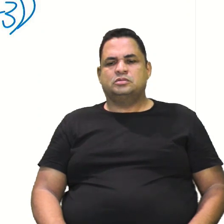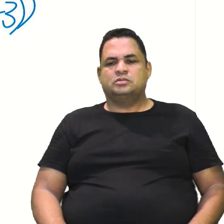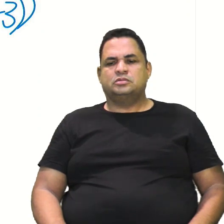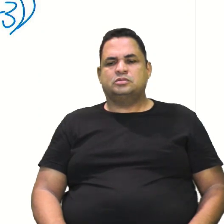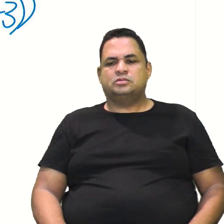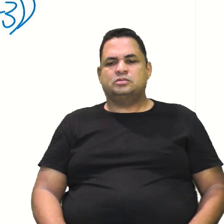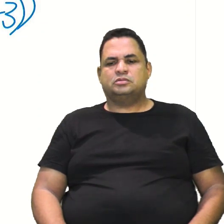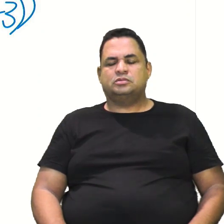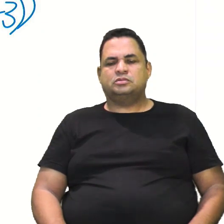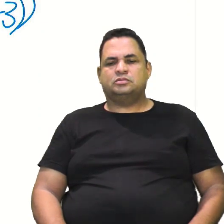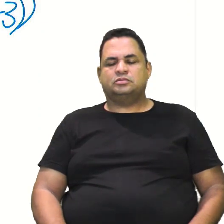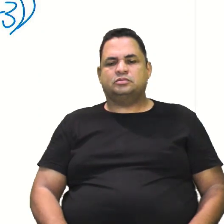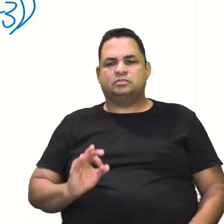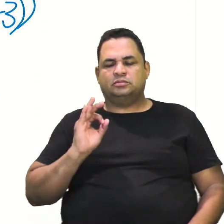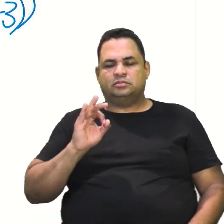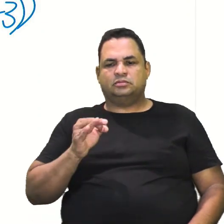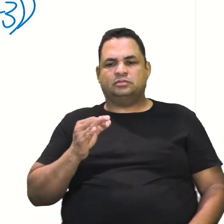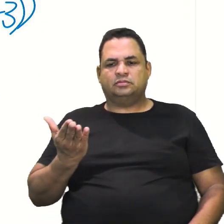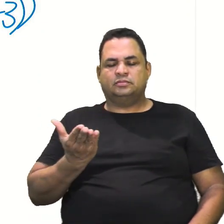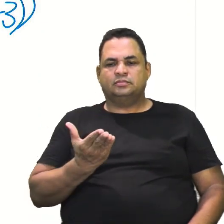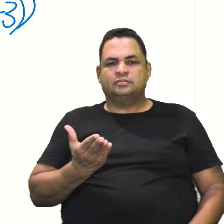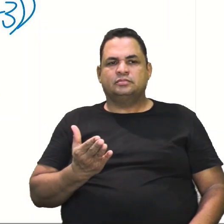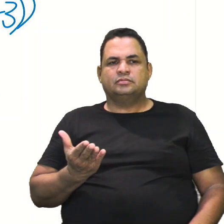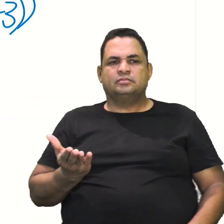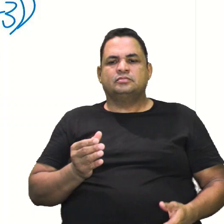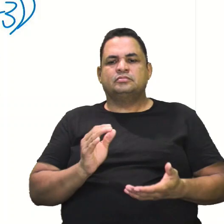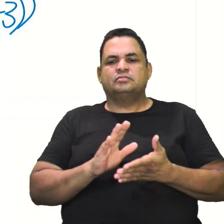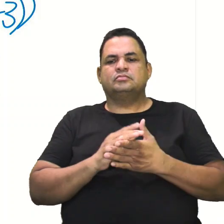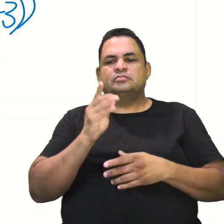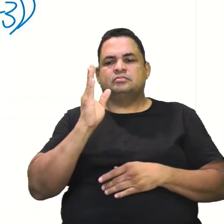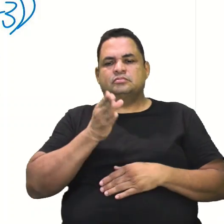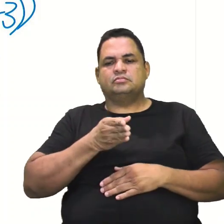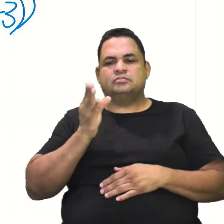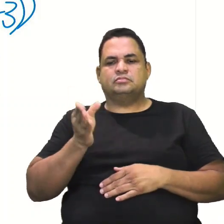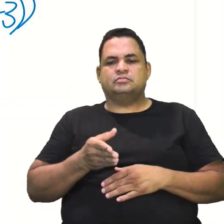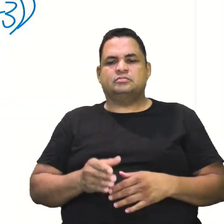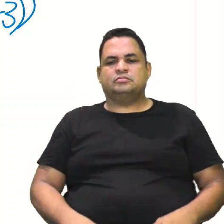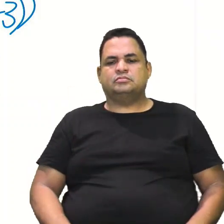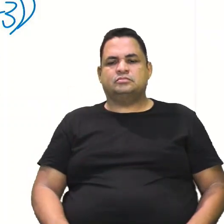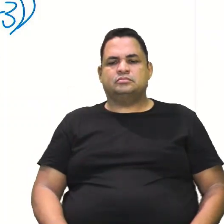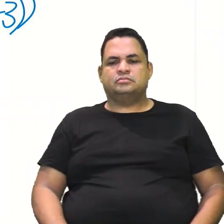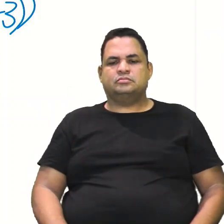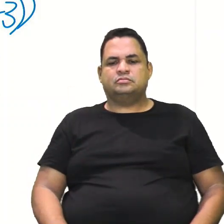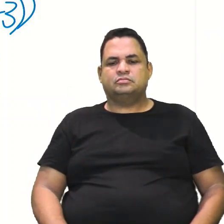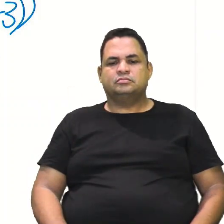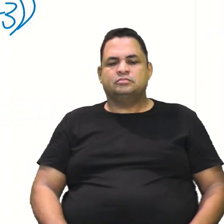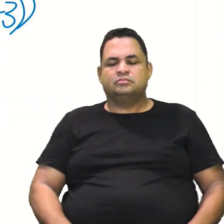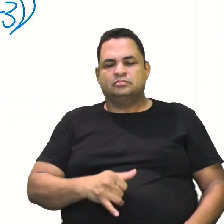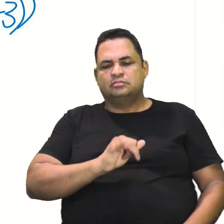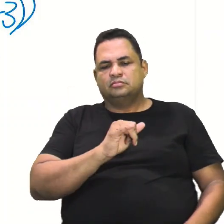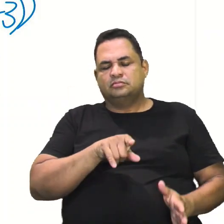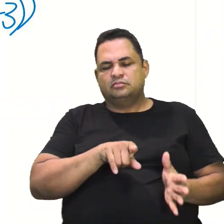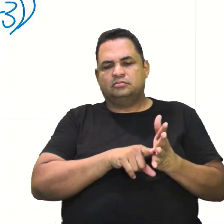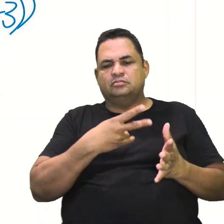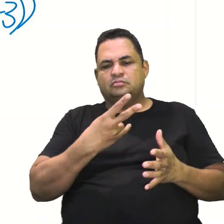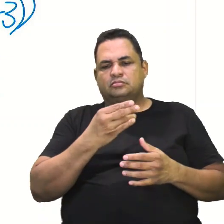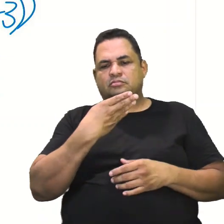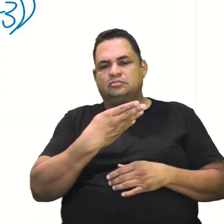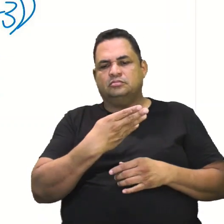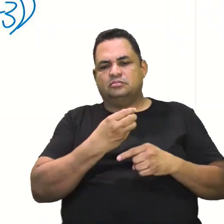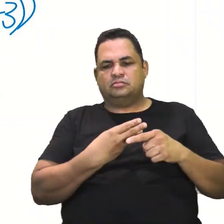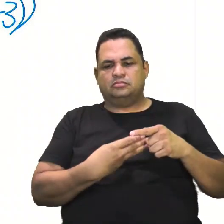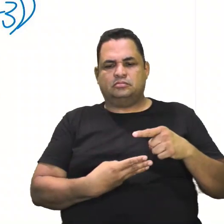né? 12, certo. E aí? Aí aqui a gente pode simplificar, não pode? Pode. Então ficar y menos 2 é igual